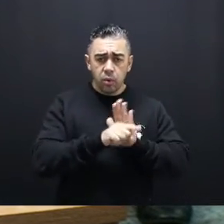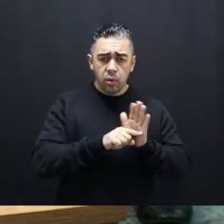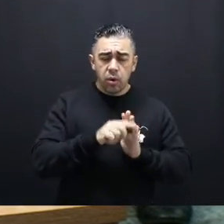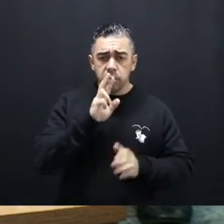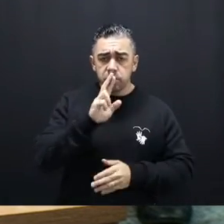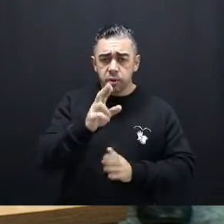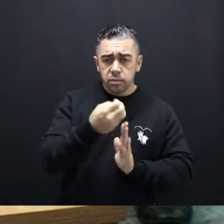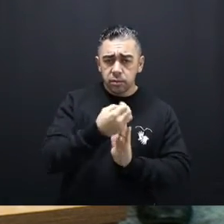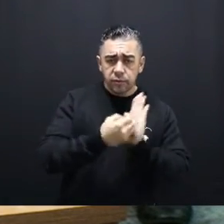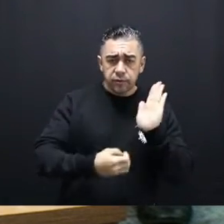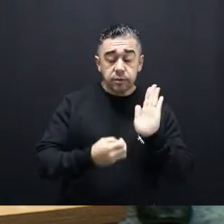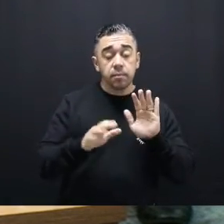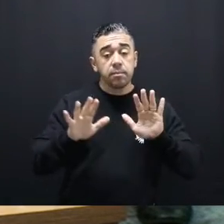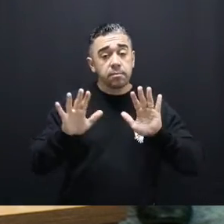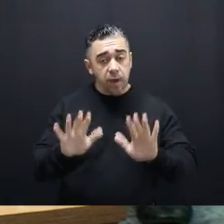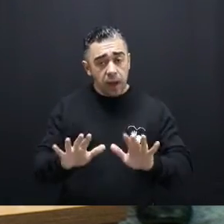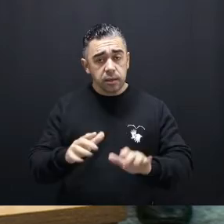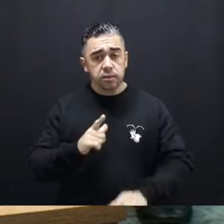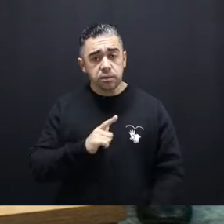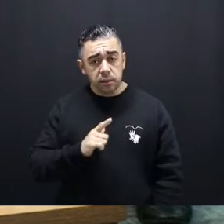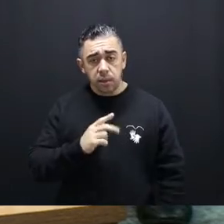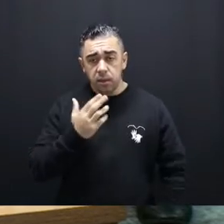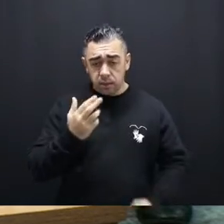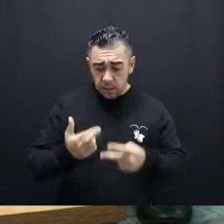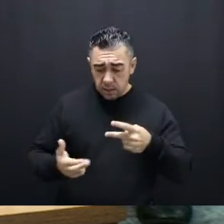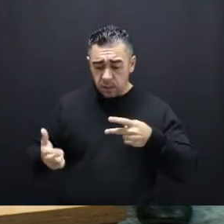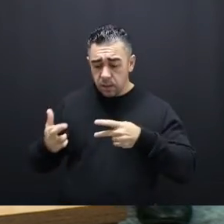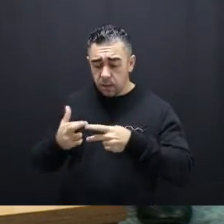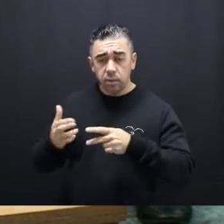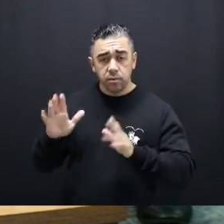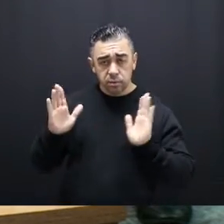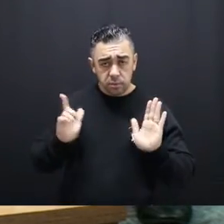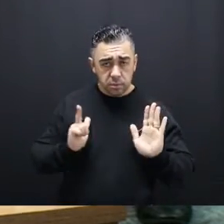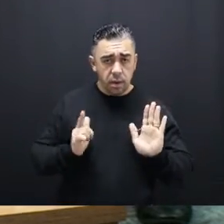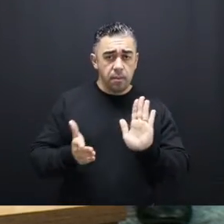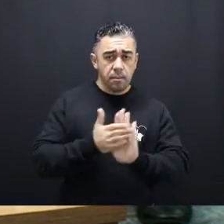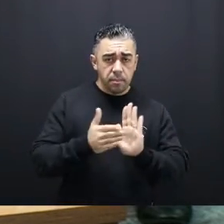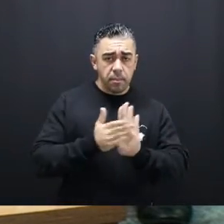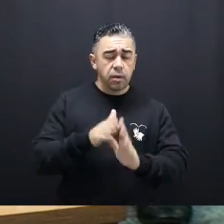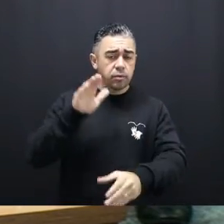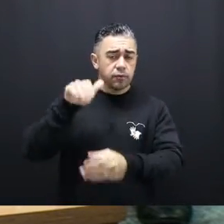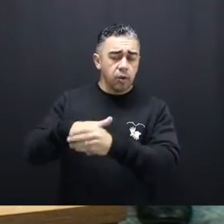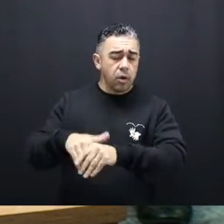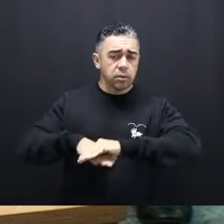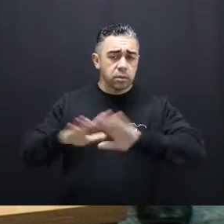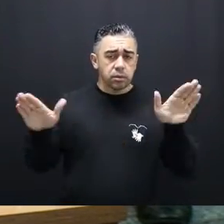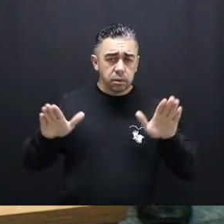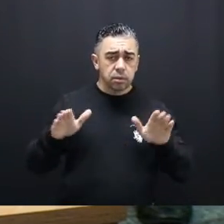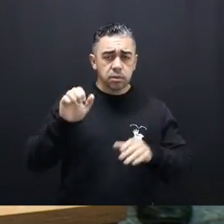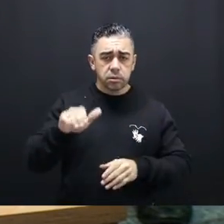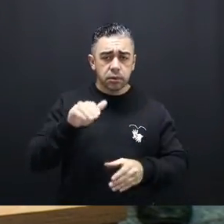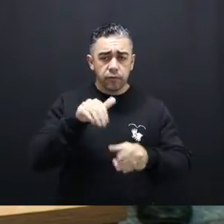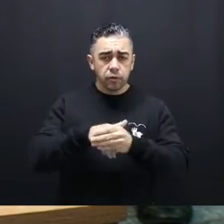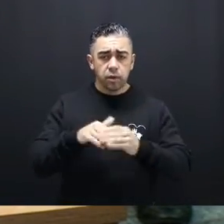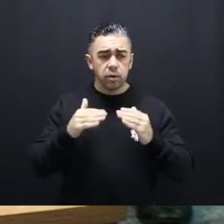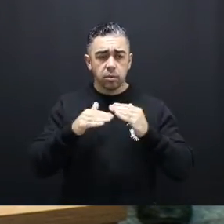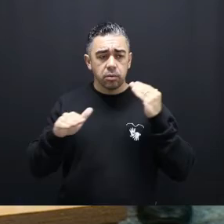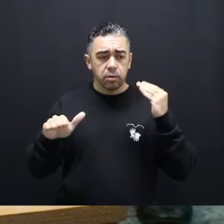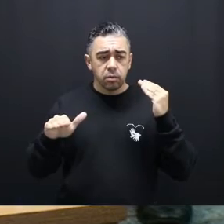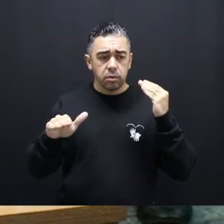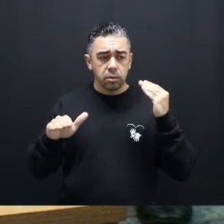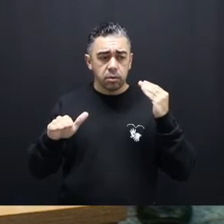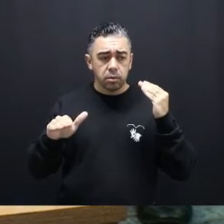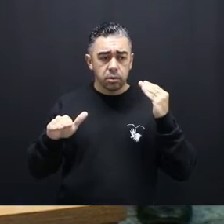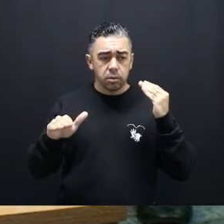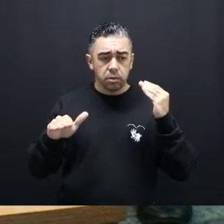por Ofício Mas se nós temos o requerimento e ele já está em Pauta que se volta então requerimento porque se voltará contra